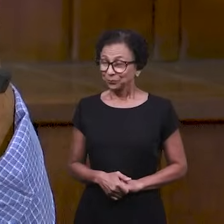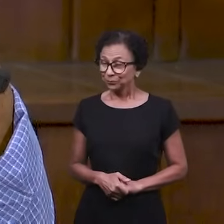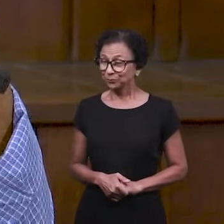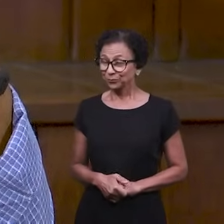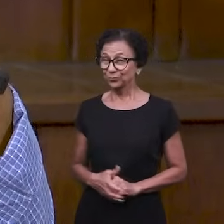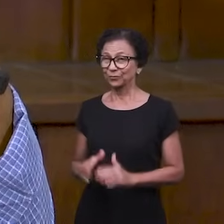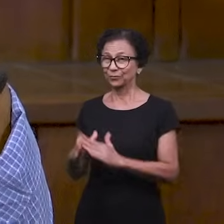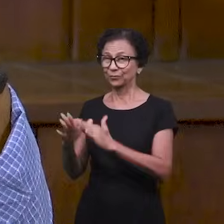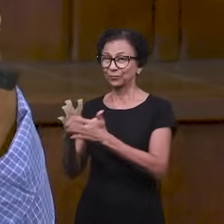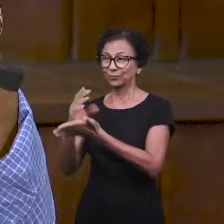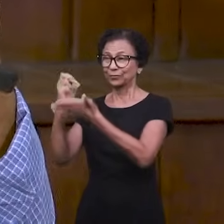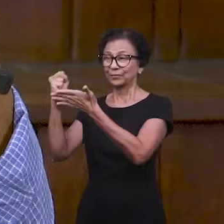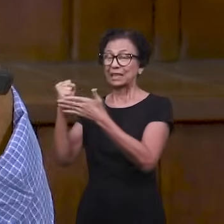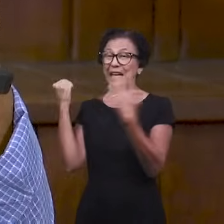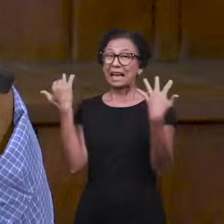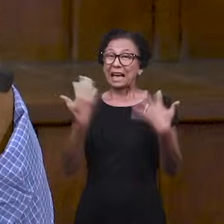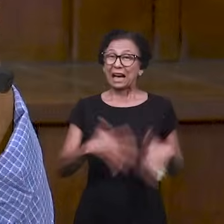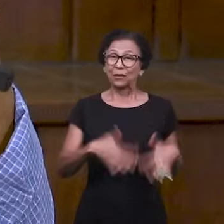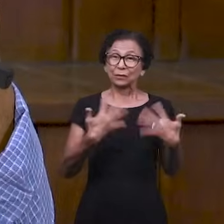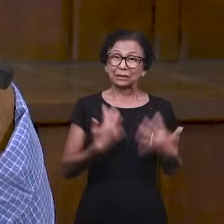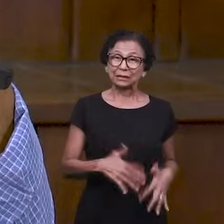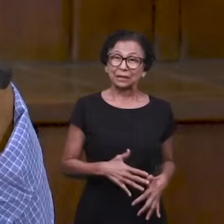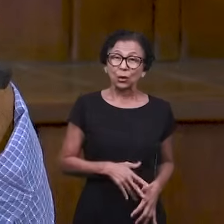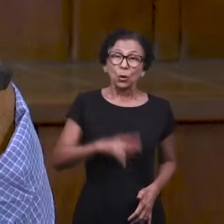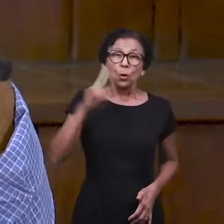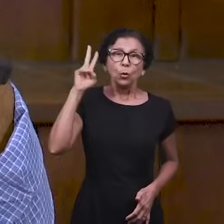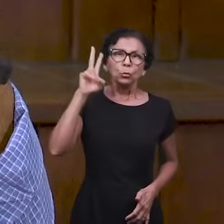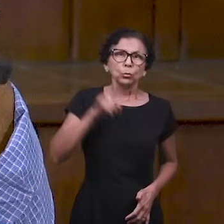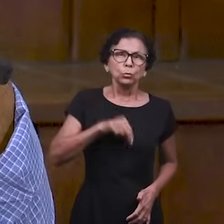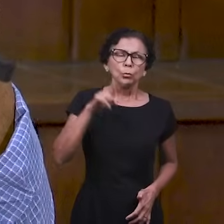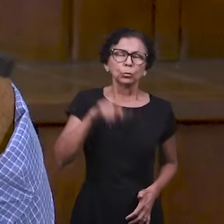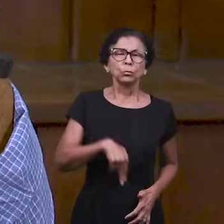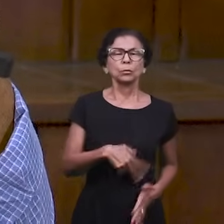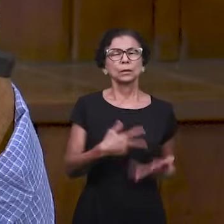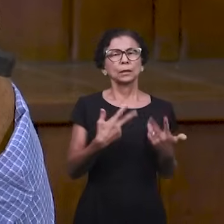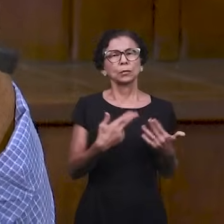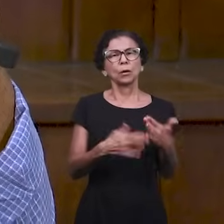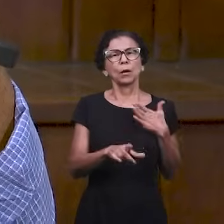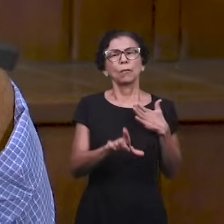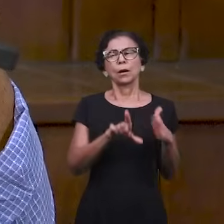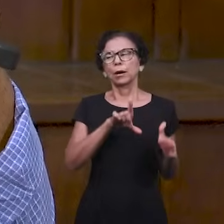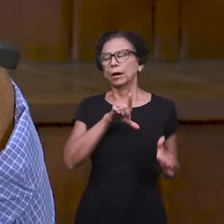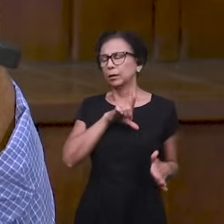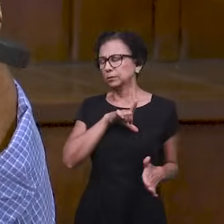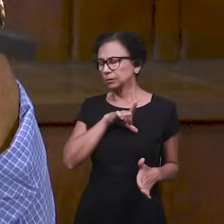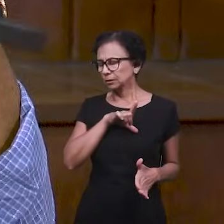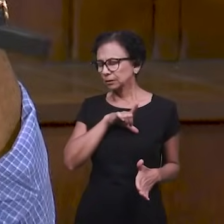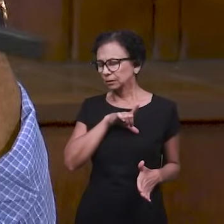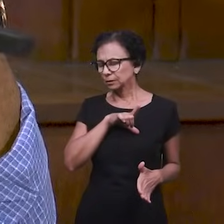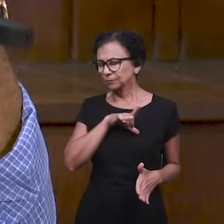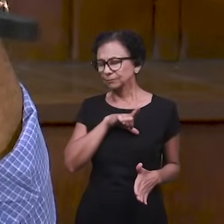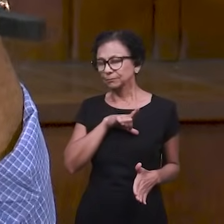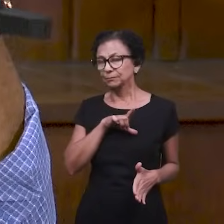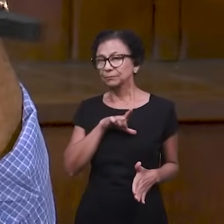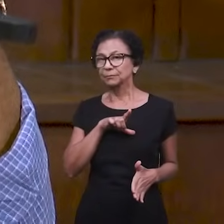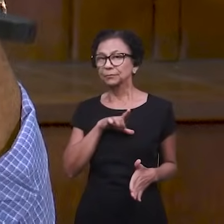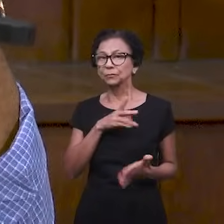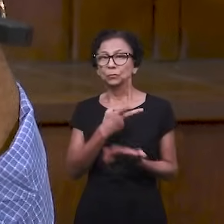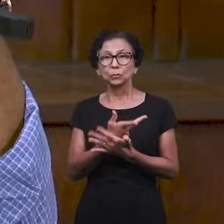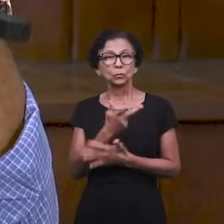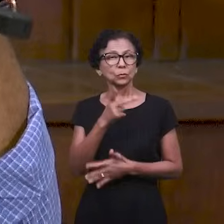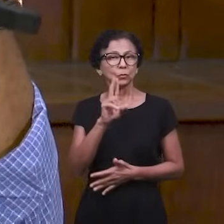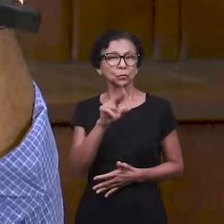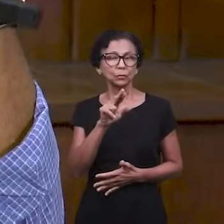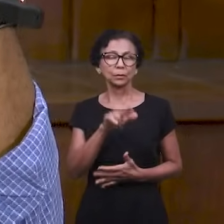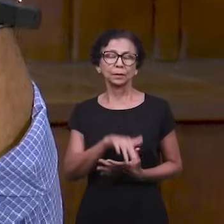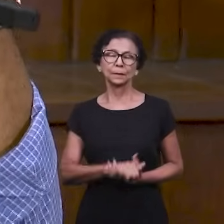ser então não é uma coisa comum, não é a princípio das dores, igual Mateus 24, 8, é a aflição igual nunca houve. Então exatamente isso, esse